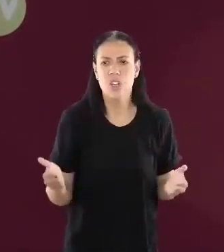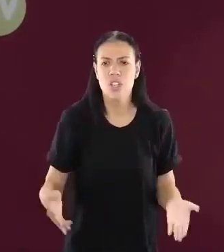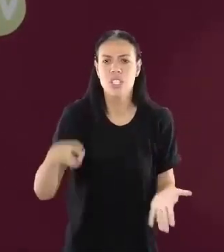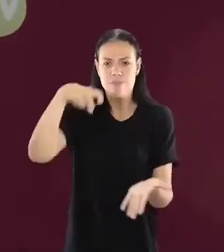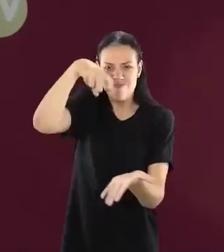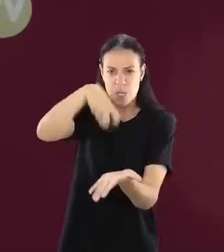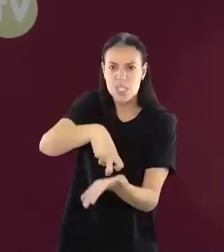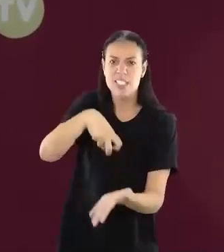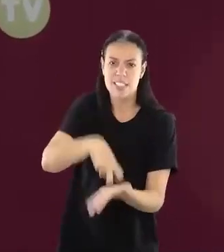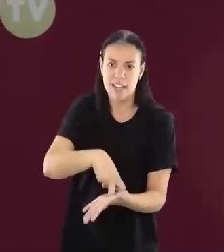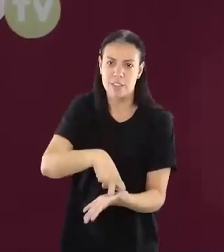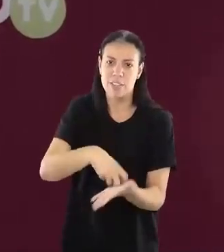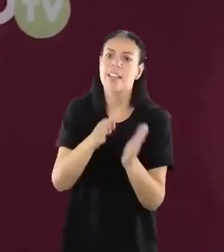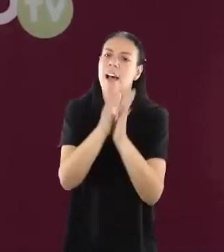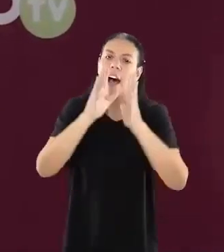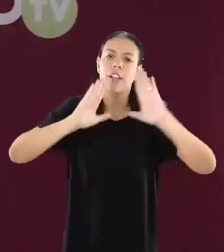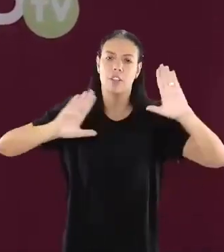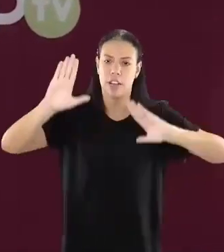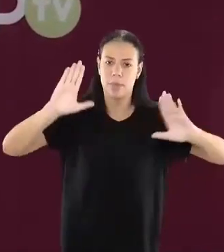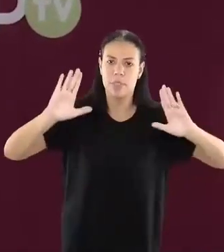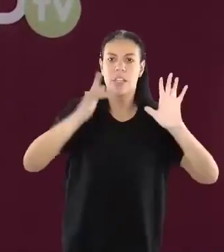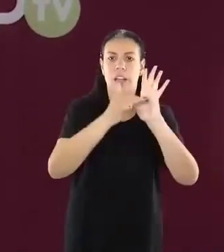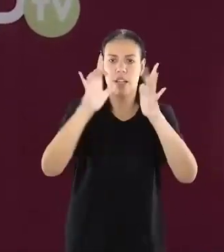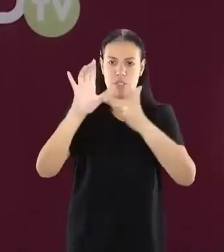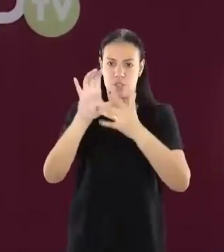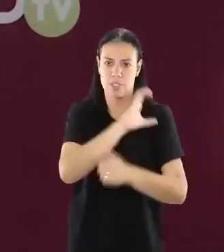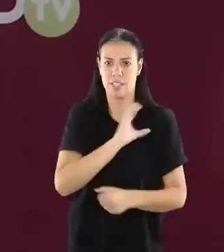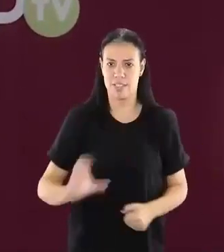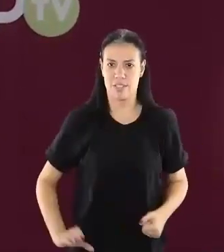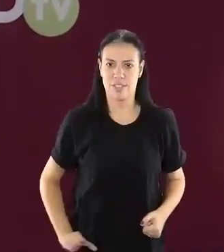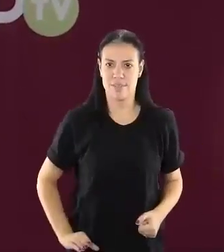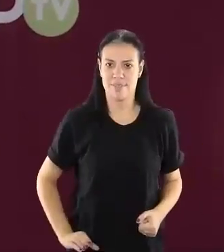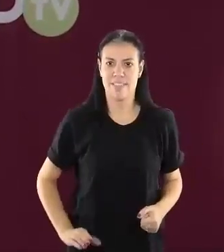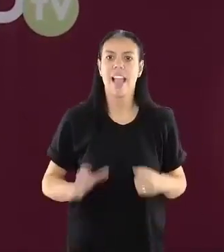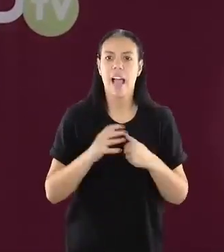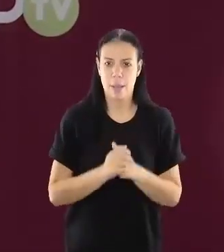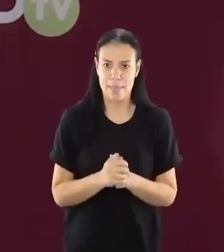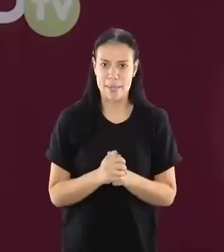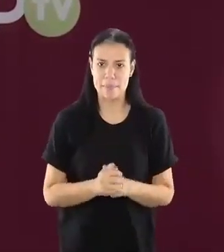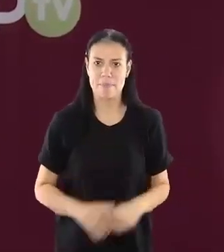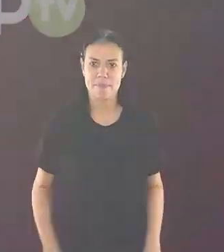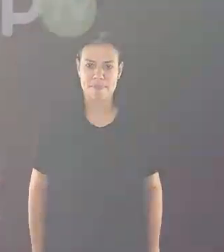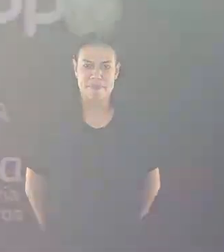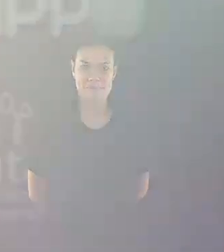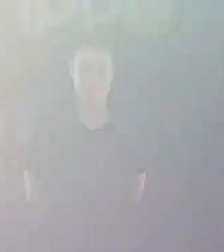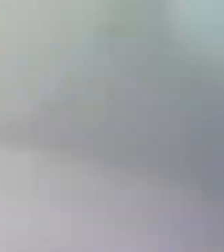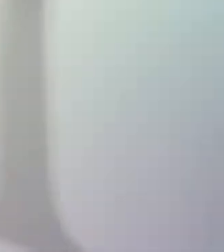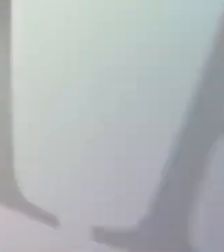prostremos e adoremos a Jesus Cristo, nosso Senhor. Amém.